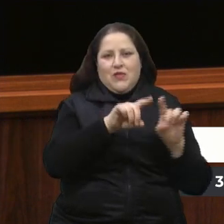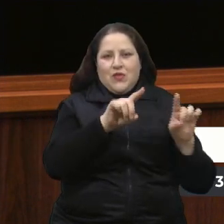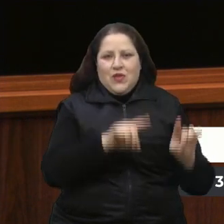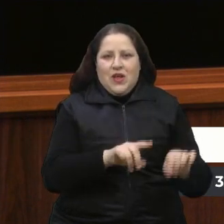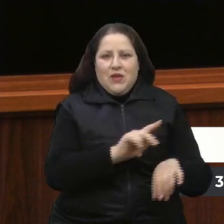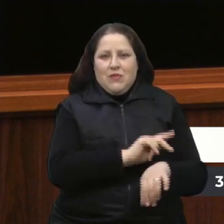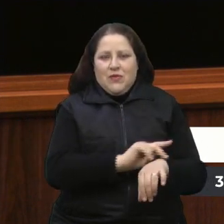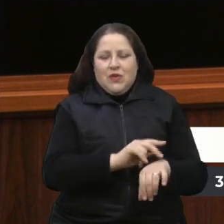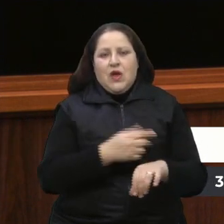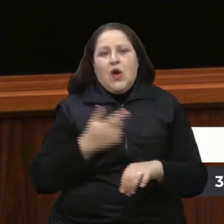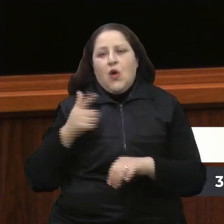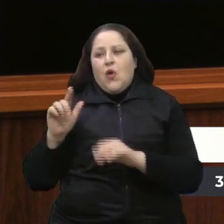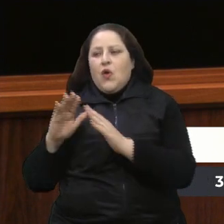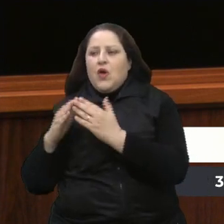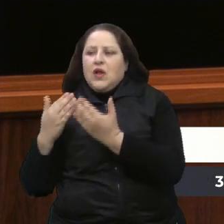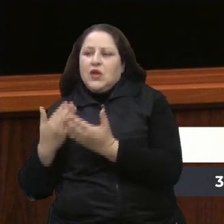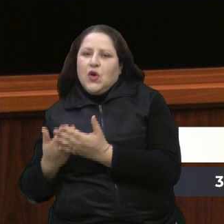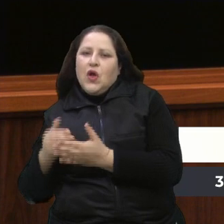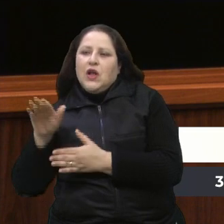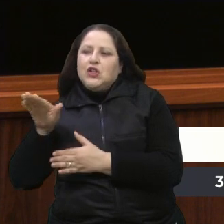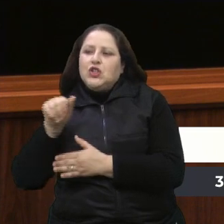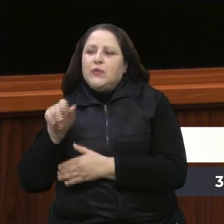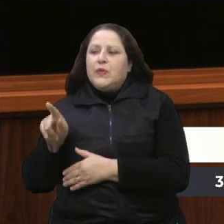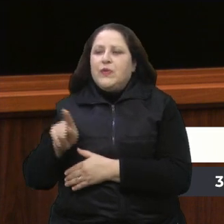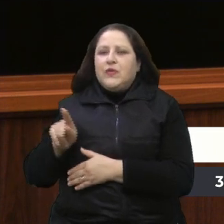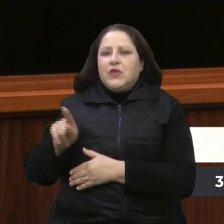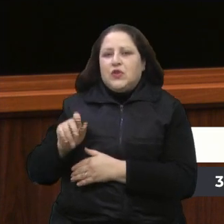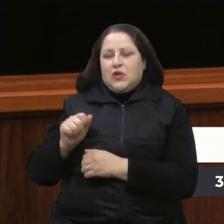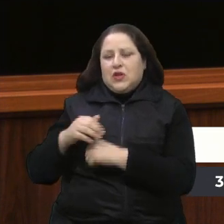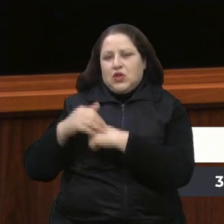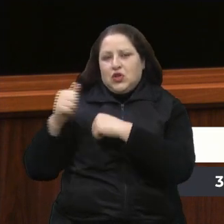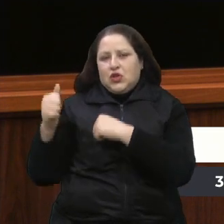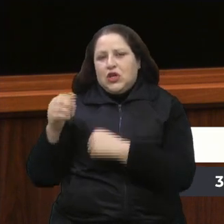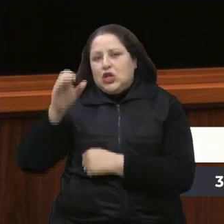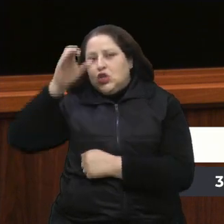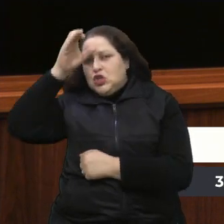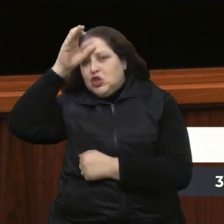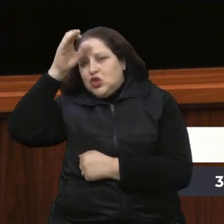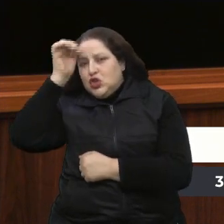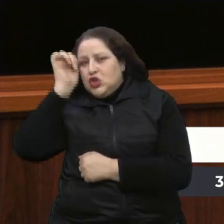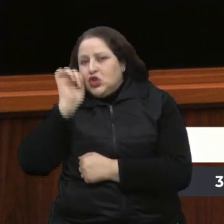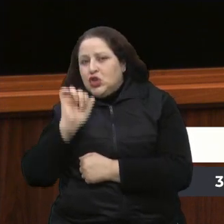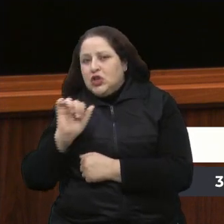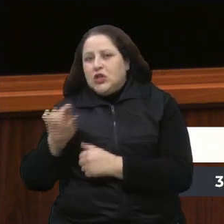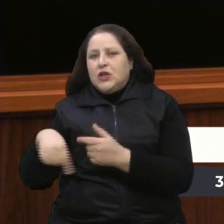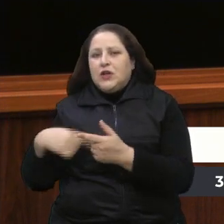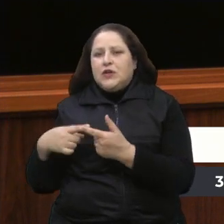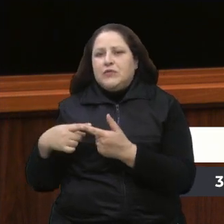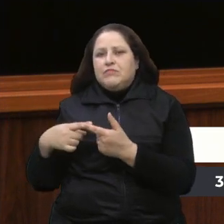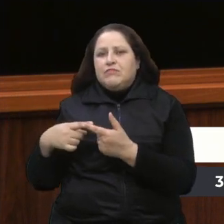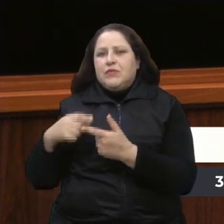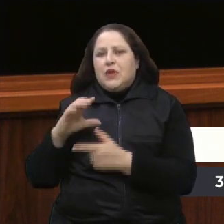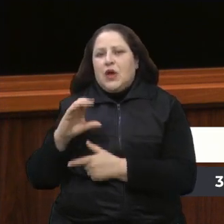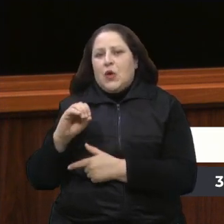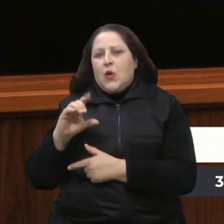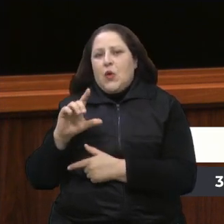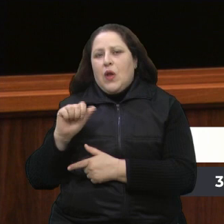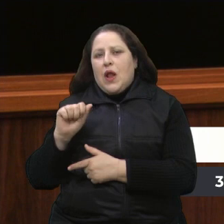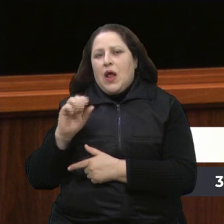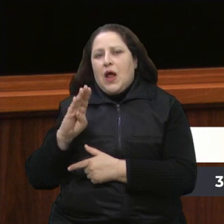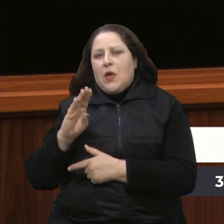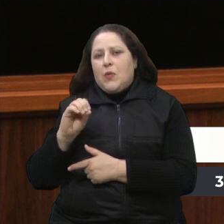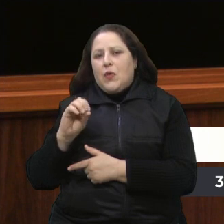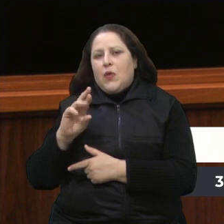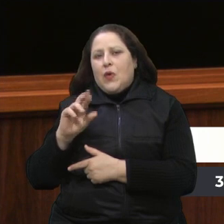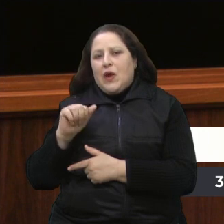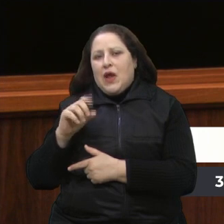escolinhas que chamam as professoras de tias de enfim colaboradoras ali